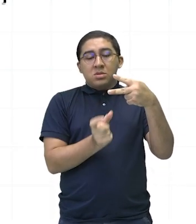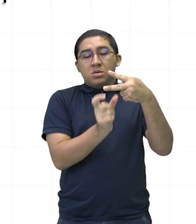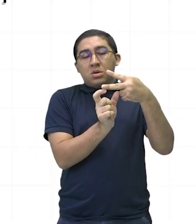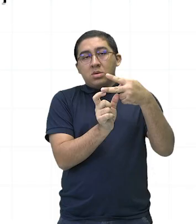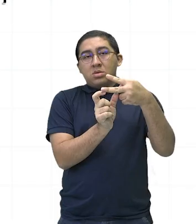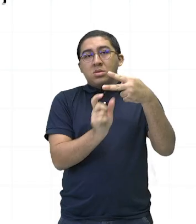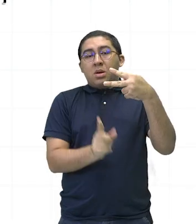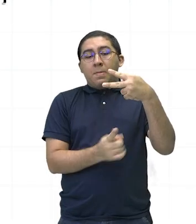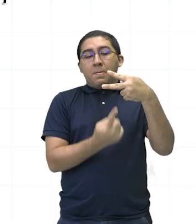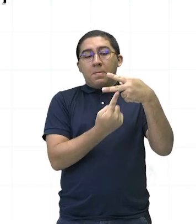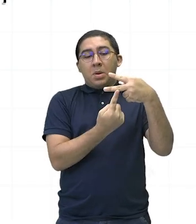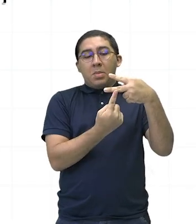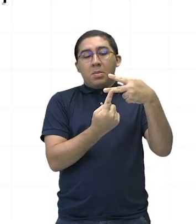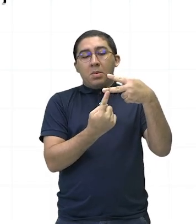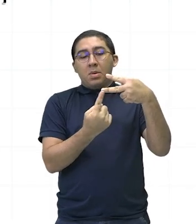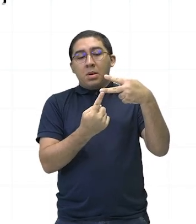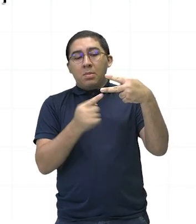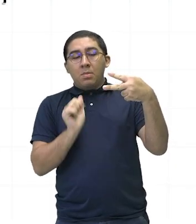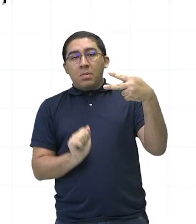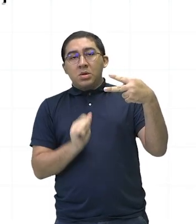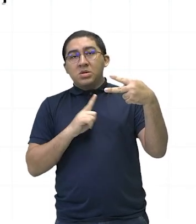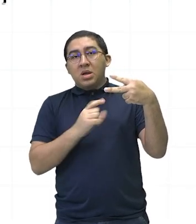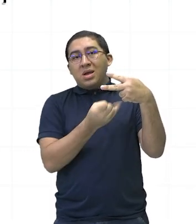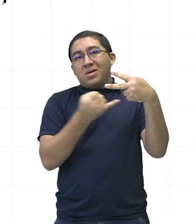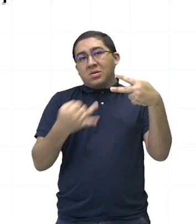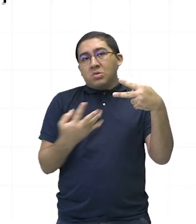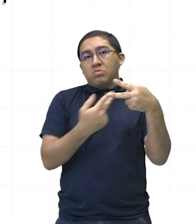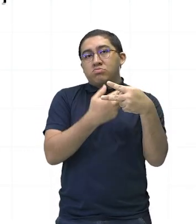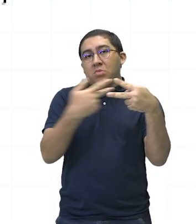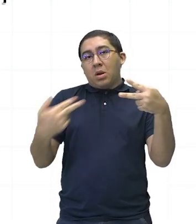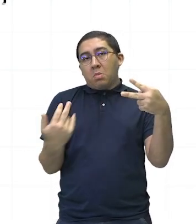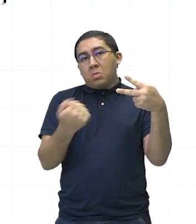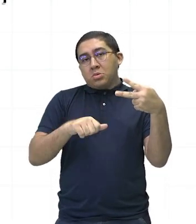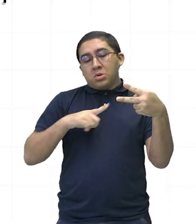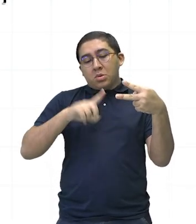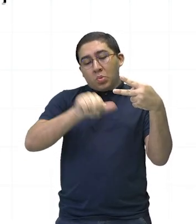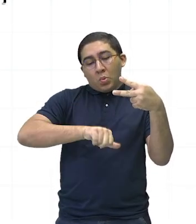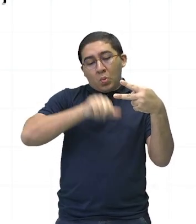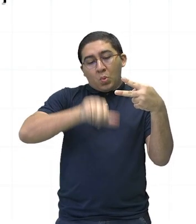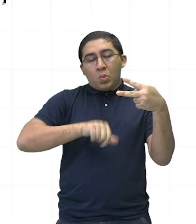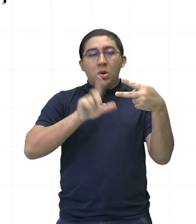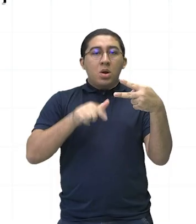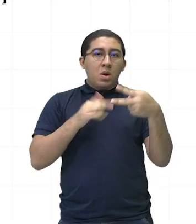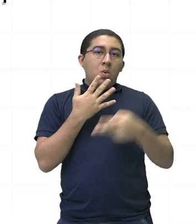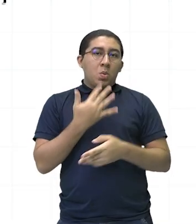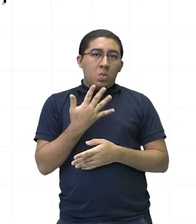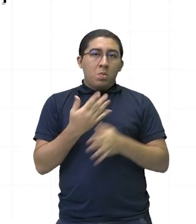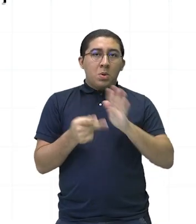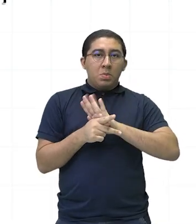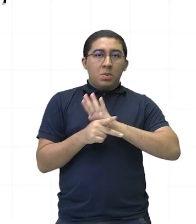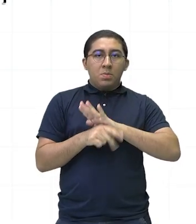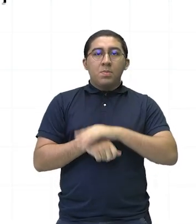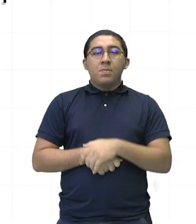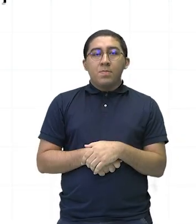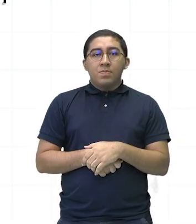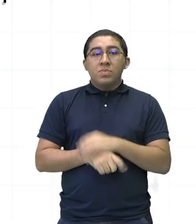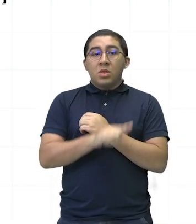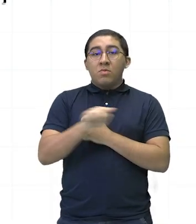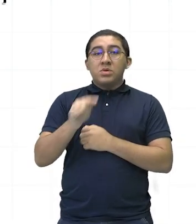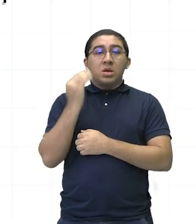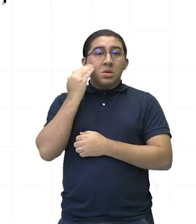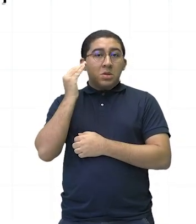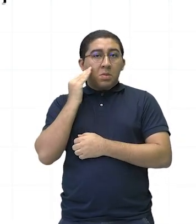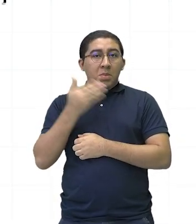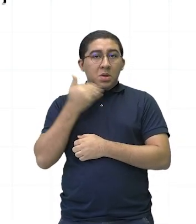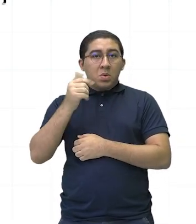espécie. Entretanto, esse mesmo gene pode apresentar essas versões alternativas, que é a coloração do cabelo, para que vocês possam entender,